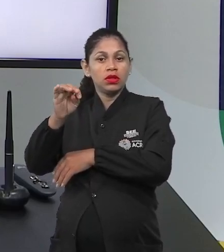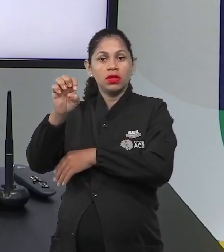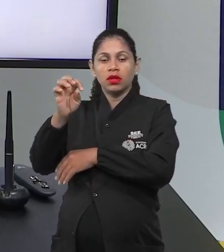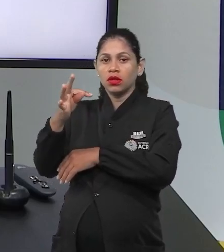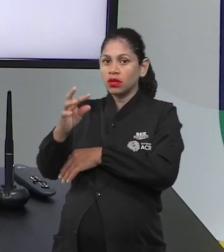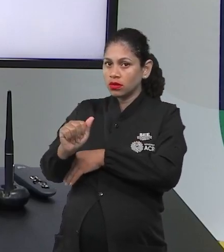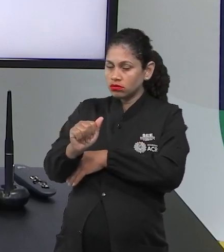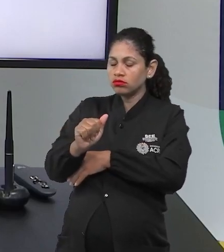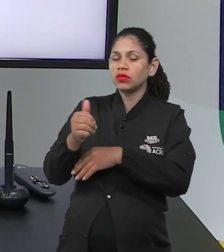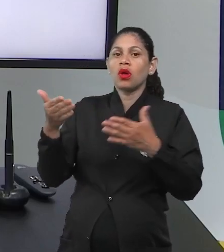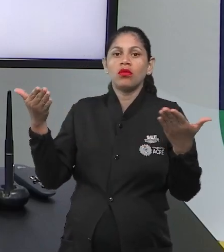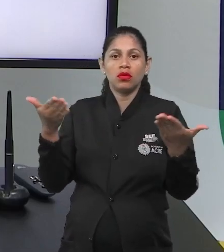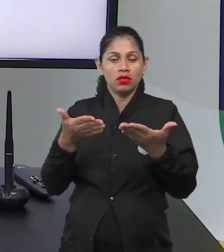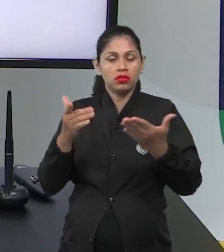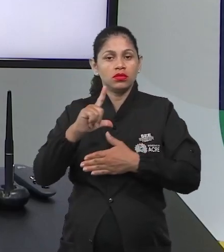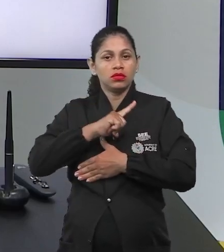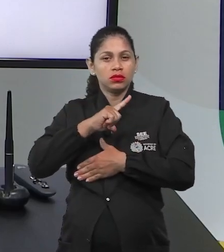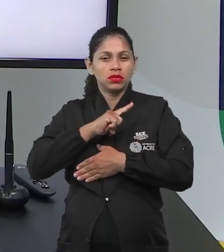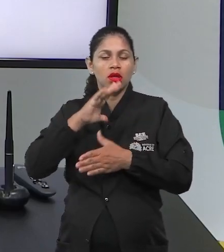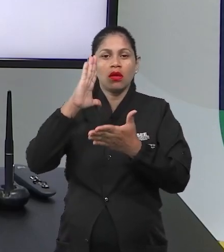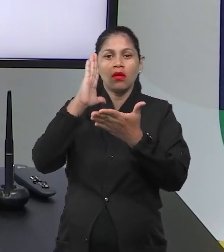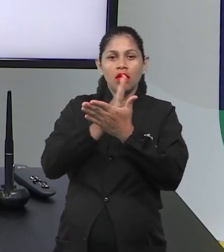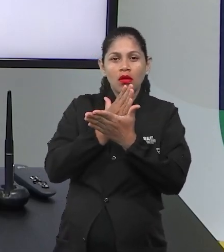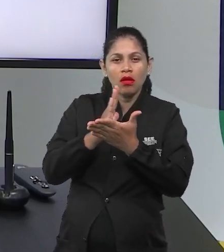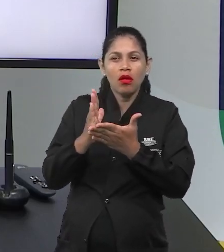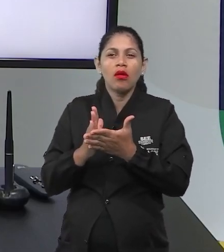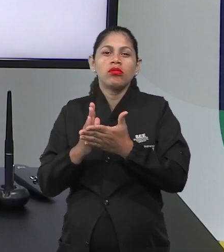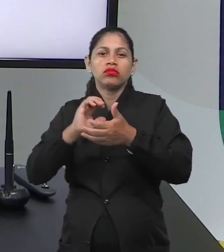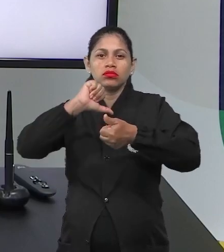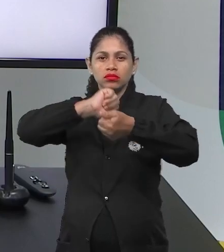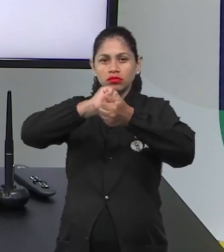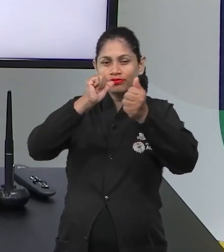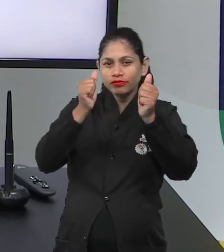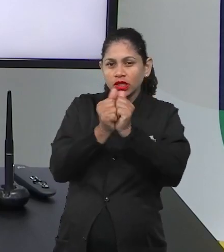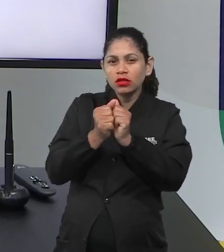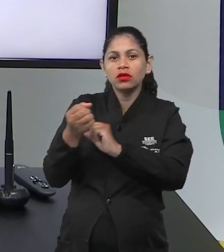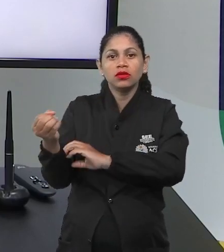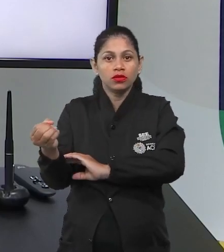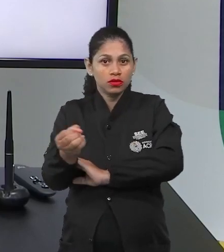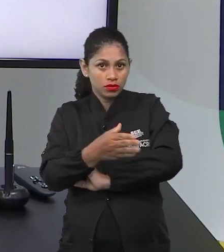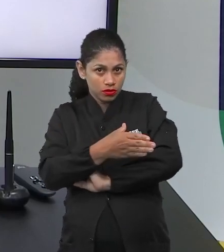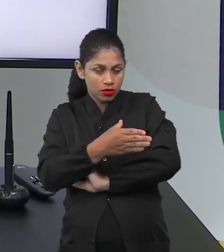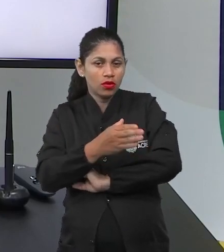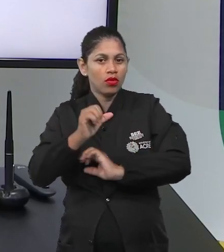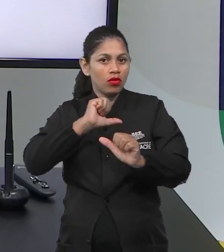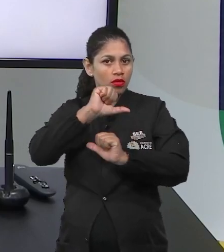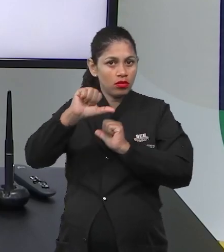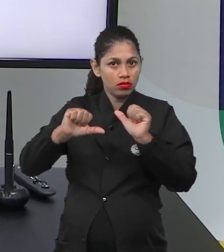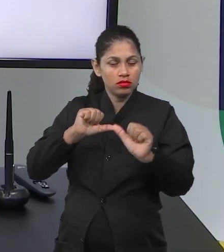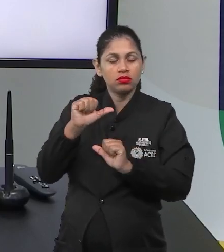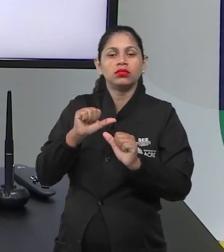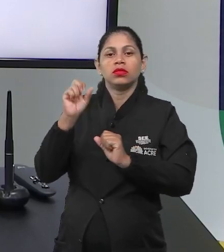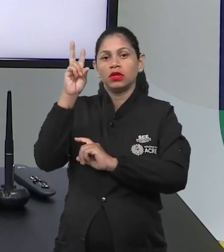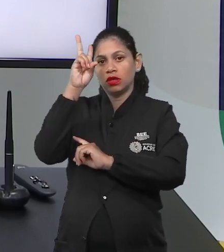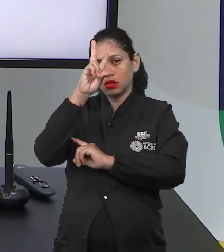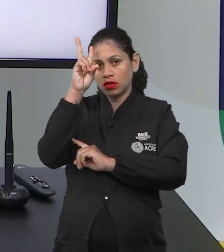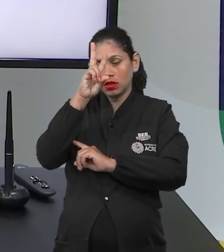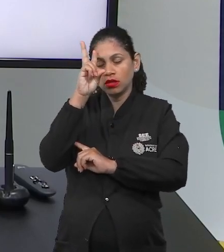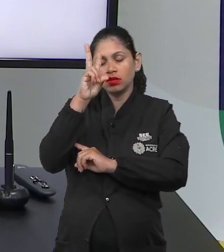Inclusive, atualmente nós temos algumas versões mais atualizadas dessa história de